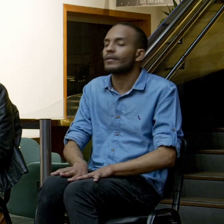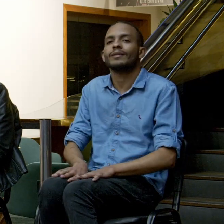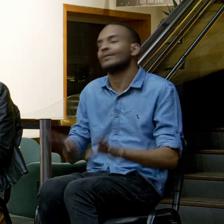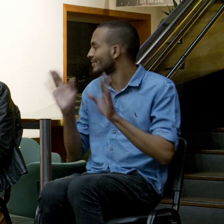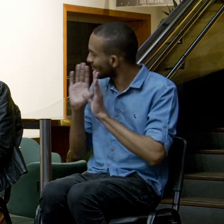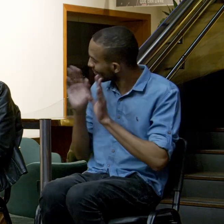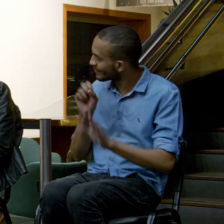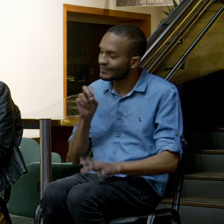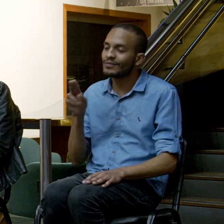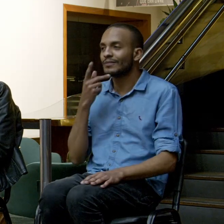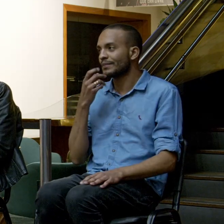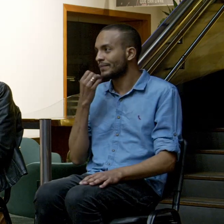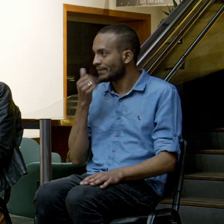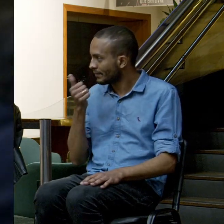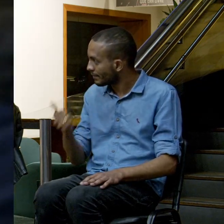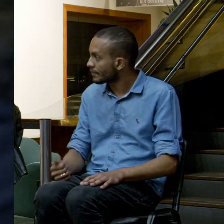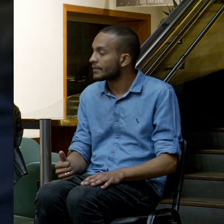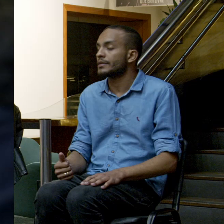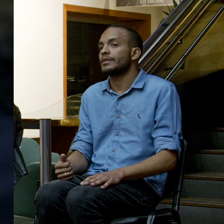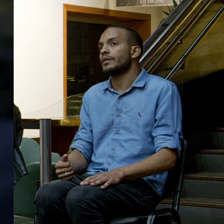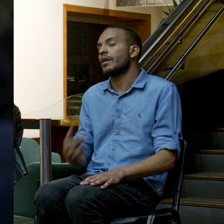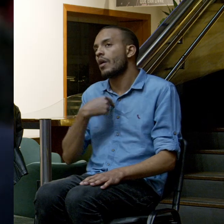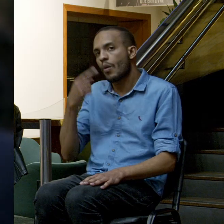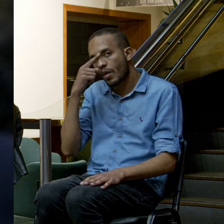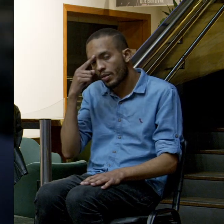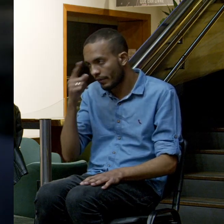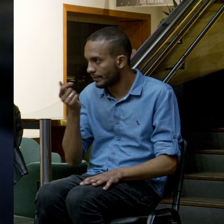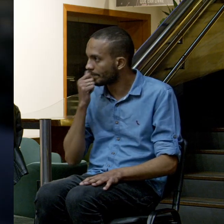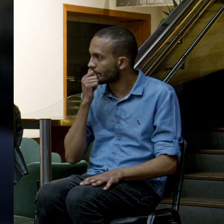Oi, Su, tudo bem? Na verdade, é uma dúvida